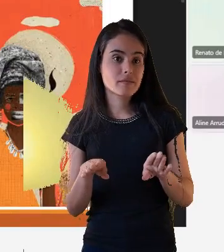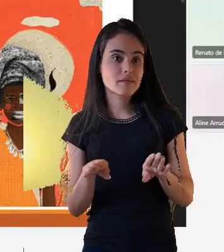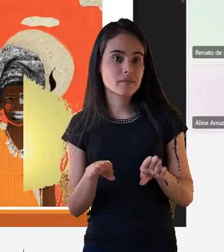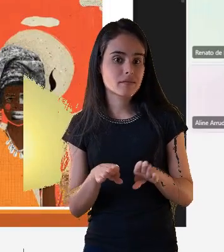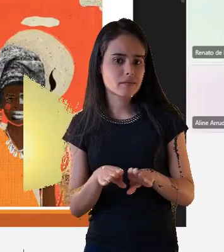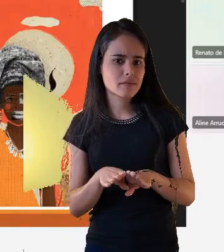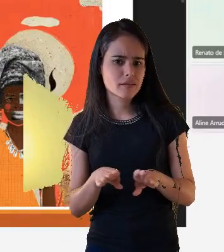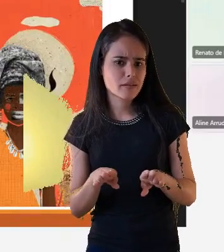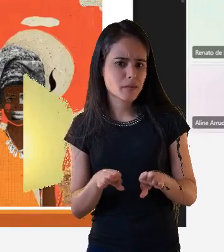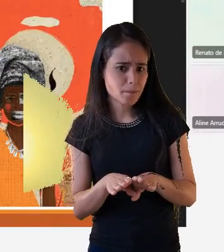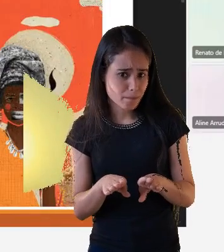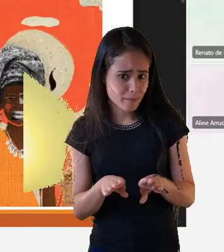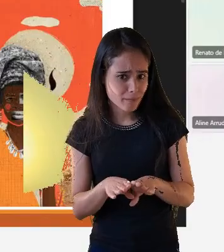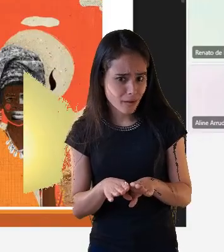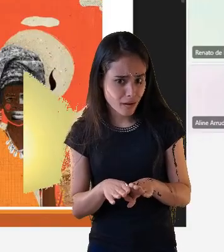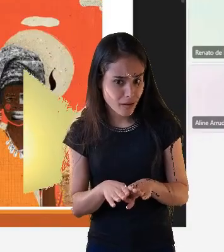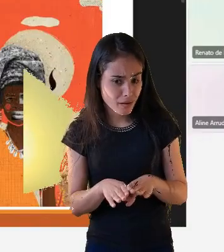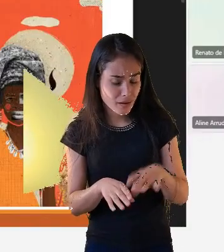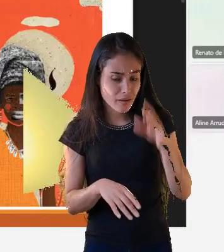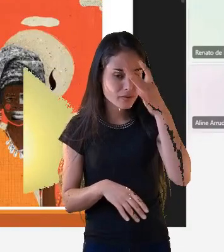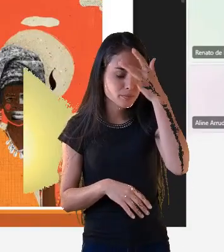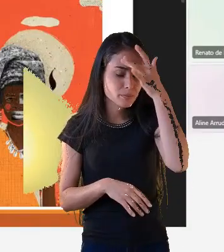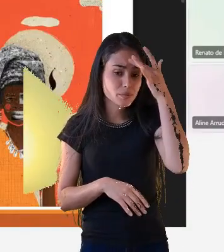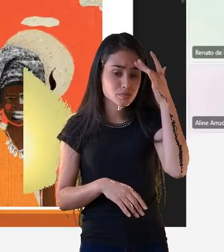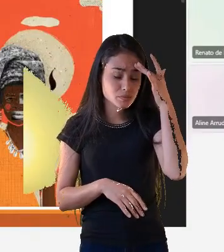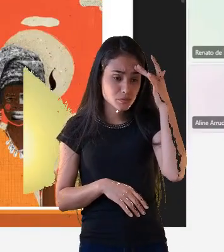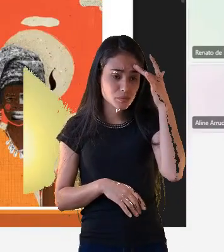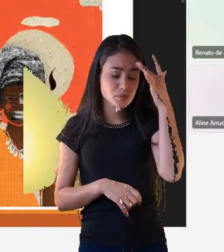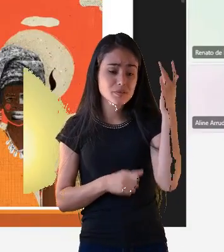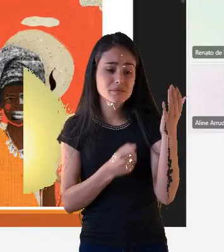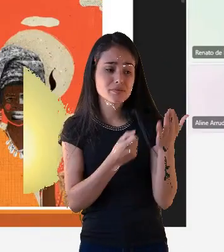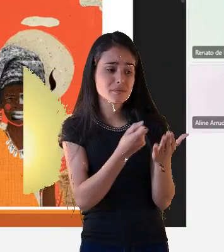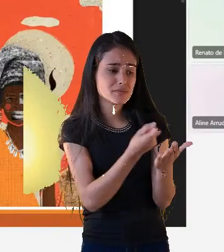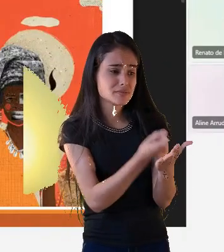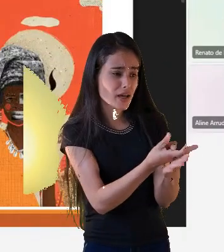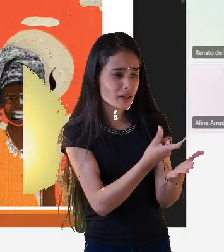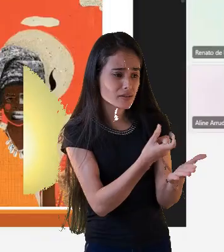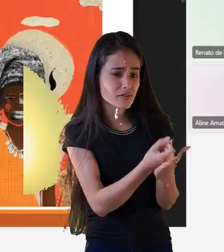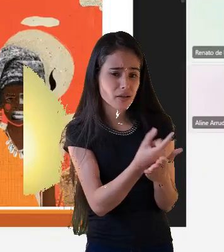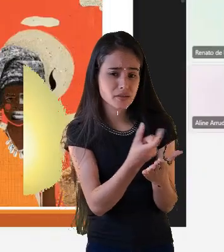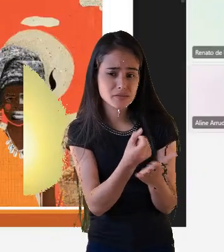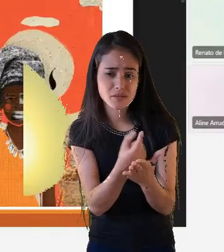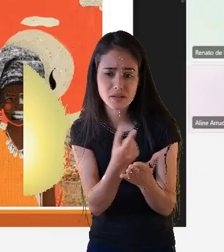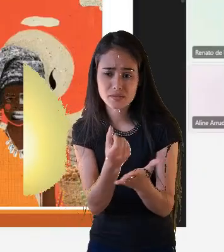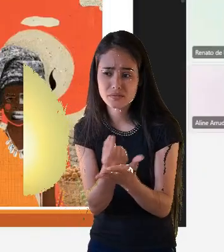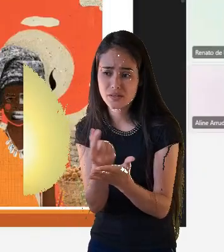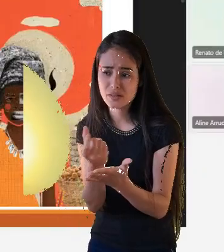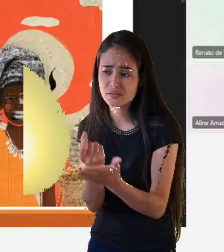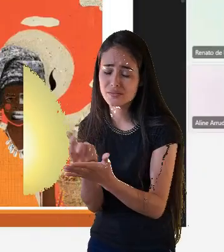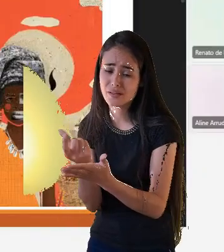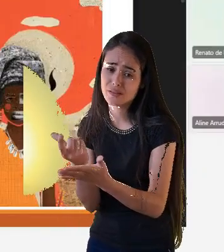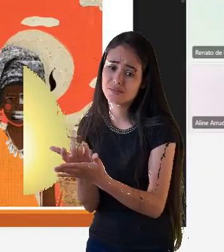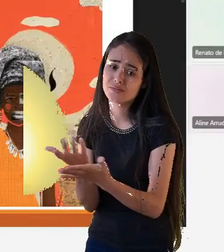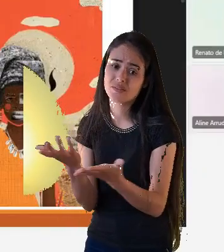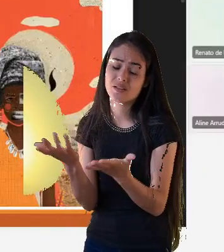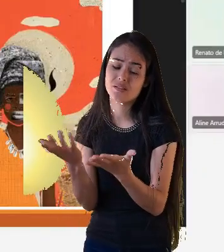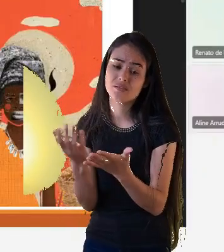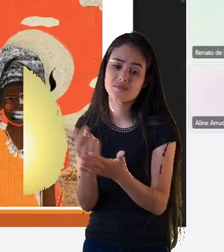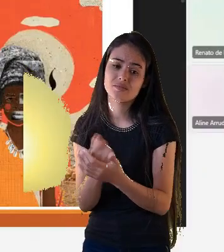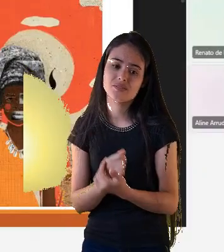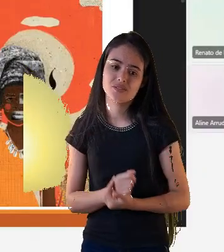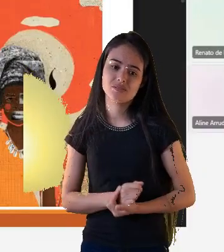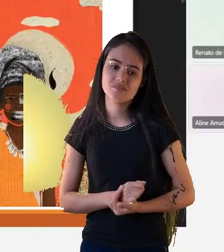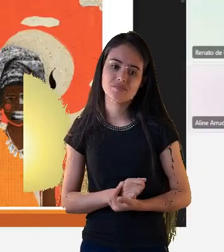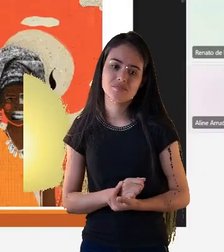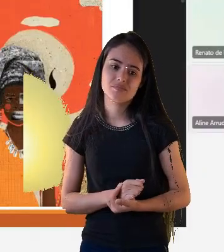Da mesma forma, a Carolina Maria de Jesus, eu já vi uma pessoa vendendo bottom da Maria